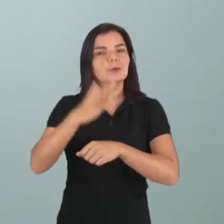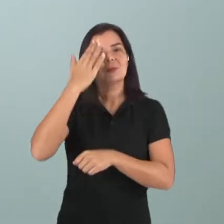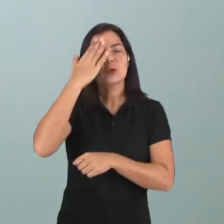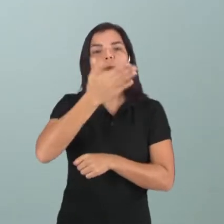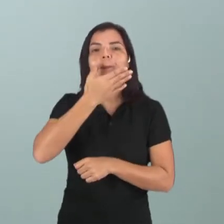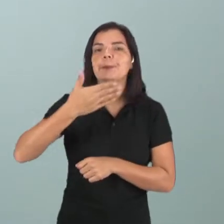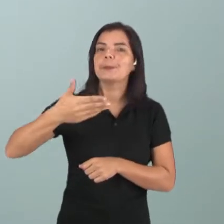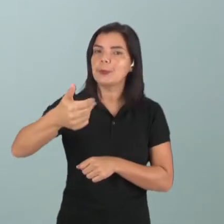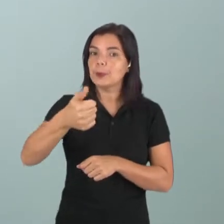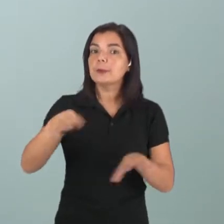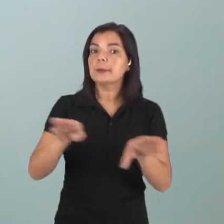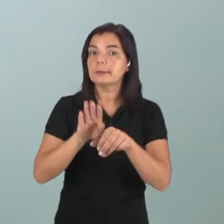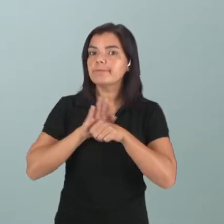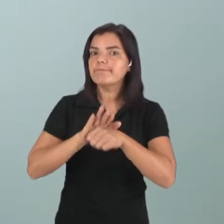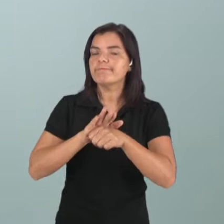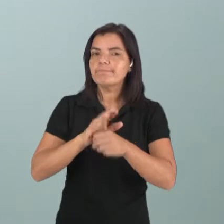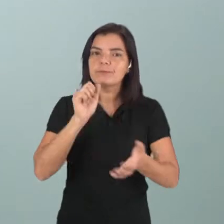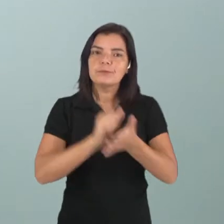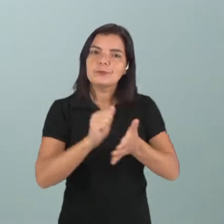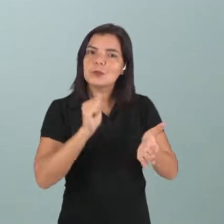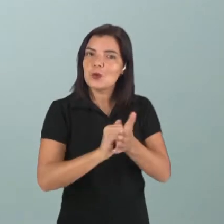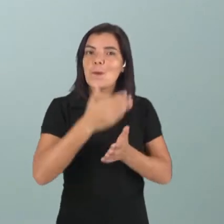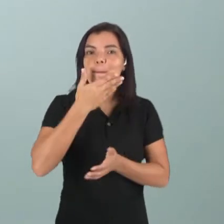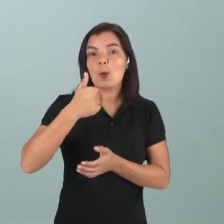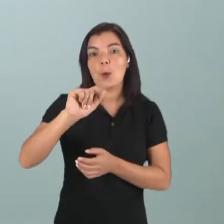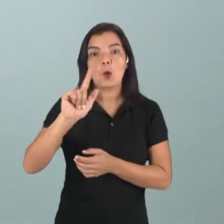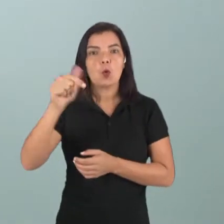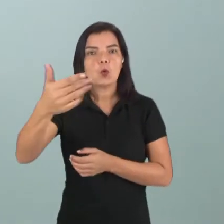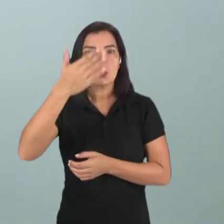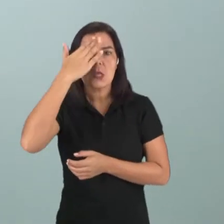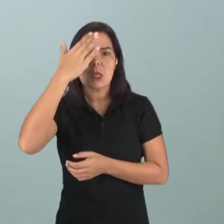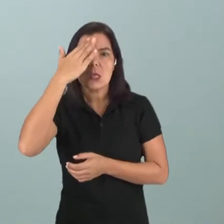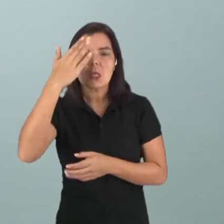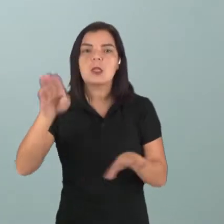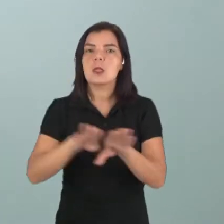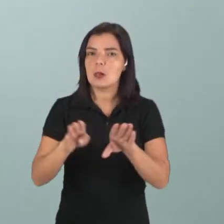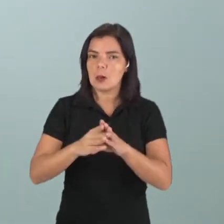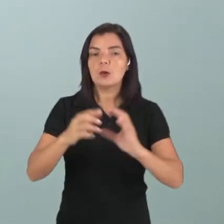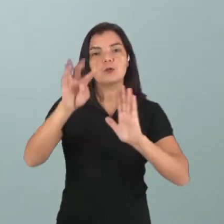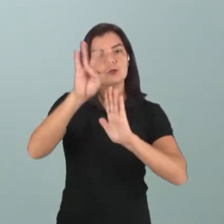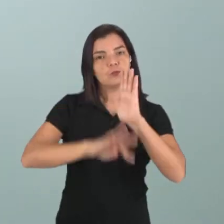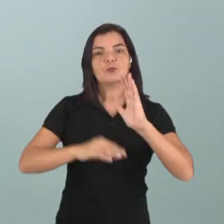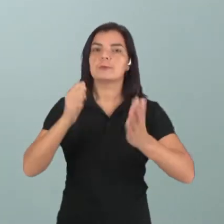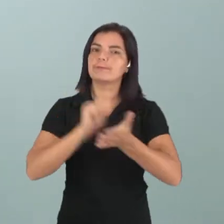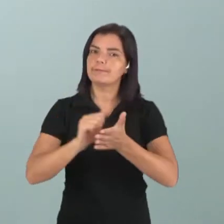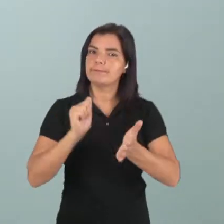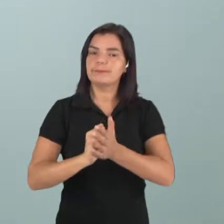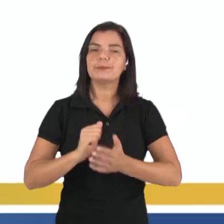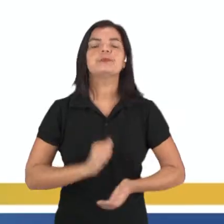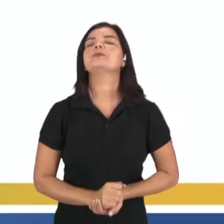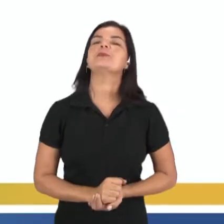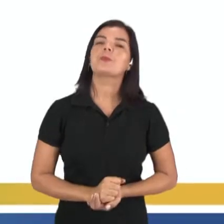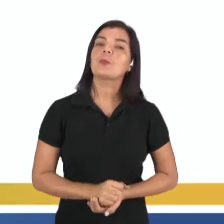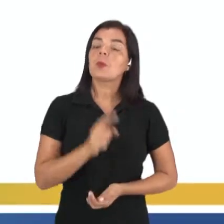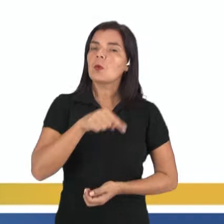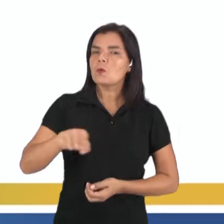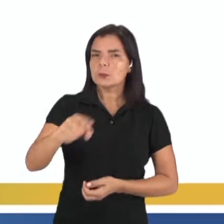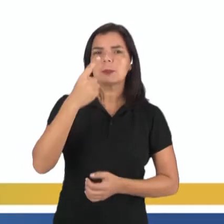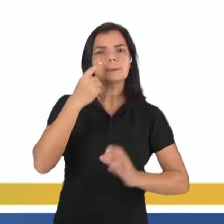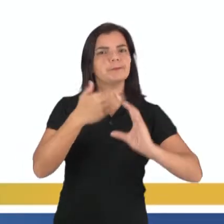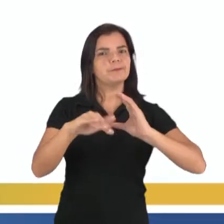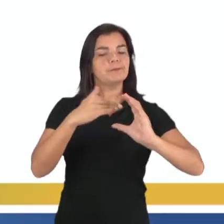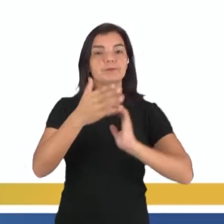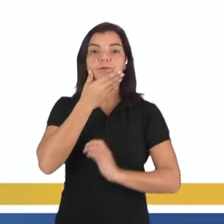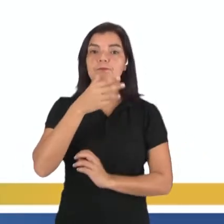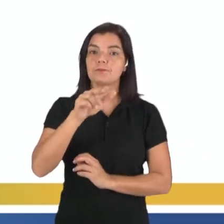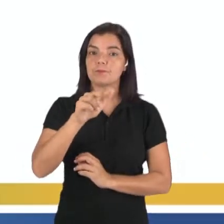interpretar melhor e também ajuda a gente a escrever melhor para que o outro nos entenda através do texto escrito, tá bom? Olha só, postei uma mensagem